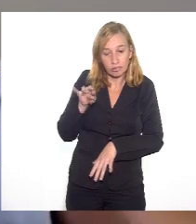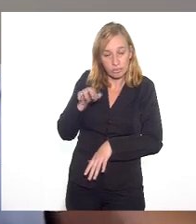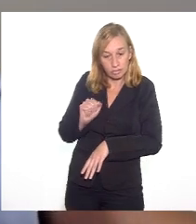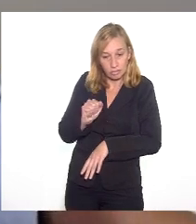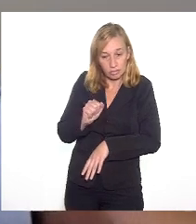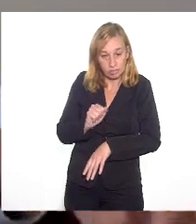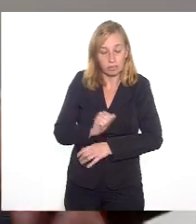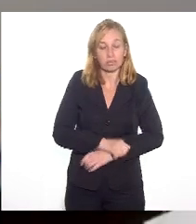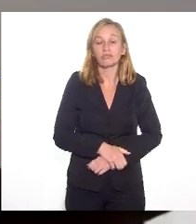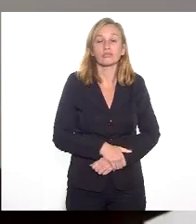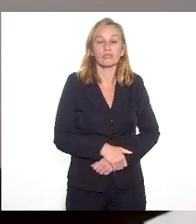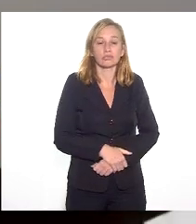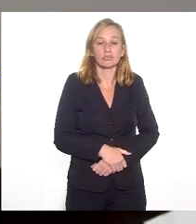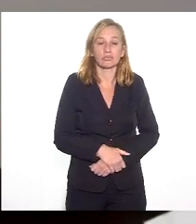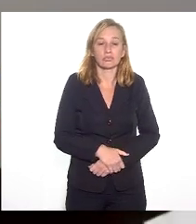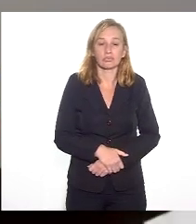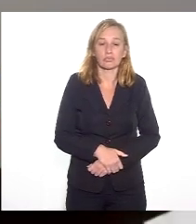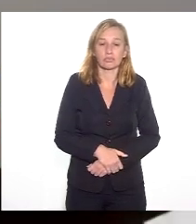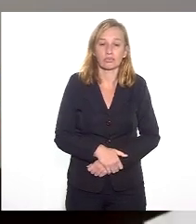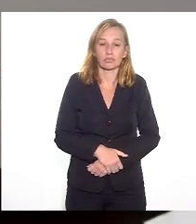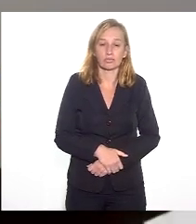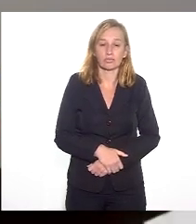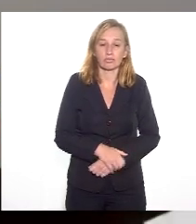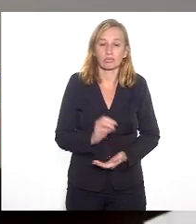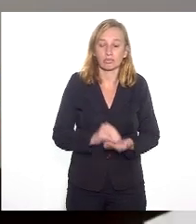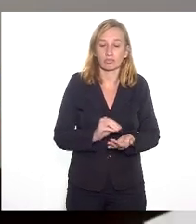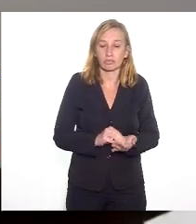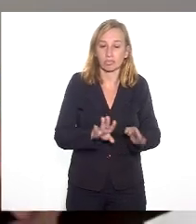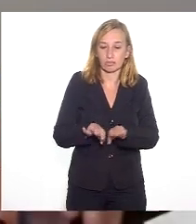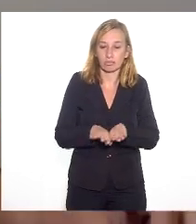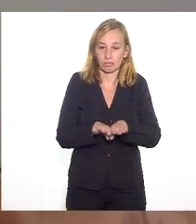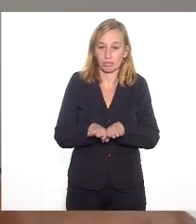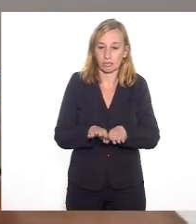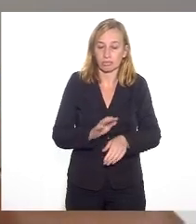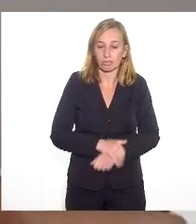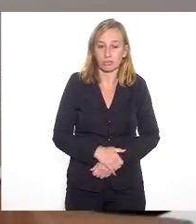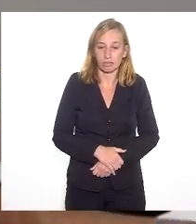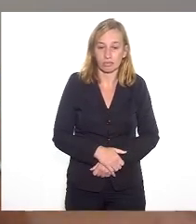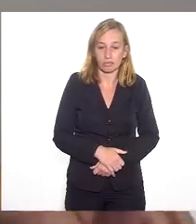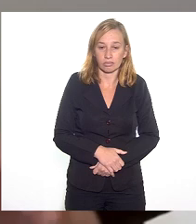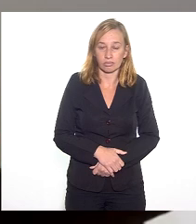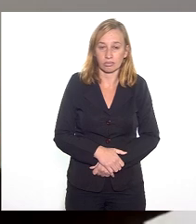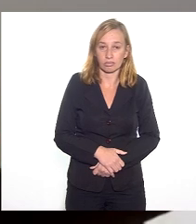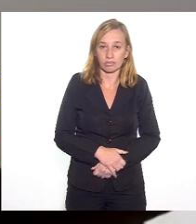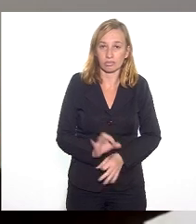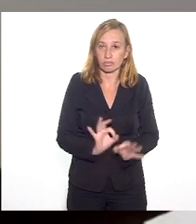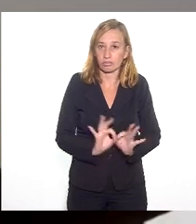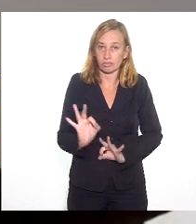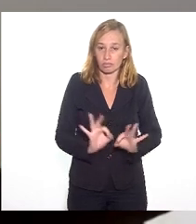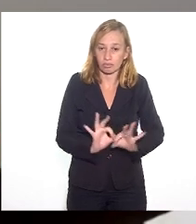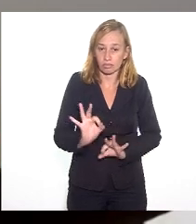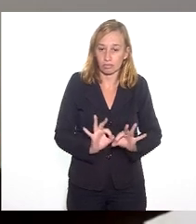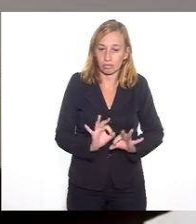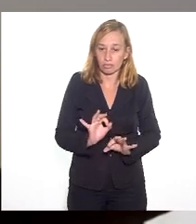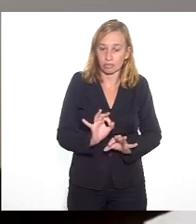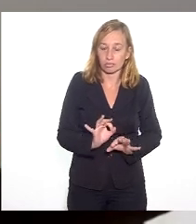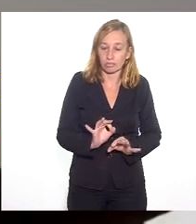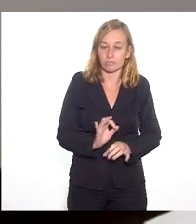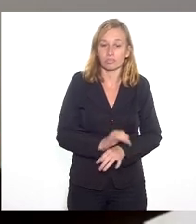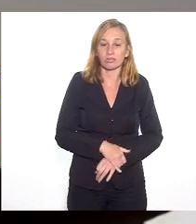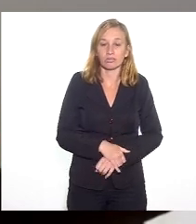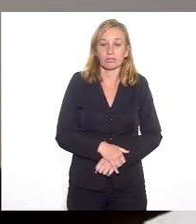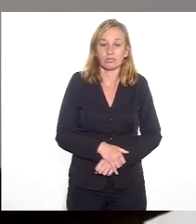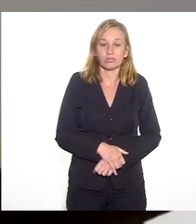modo a enfrentar a chaga da desigualdade. E para elaborar esse plano, eu